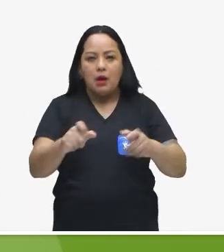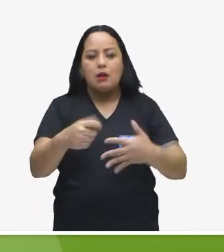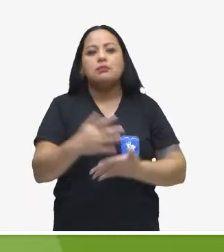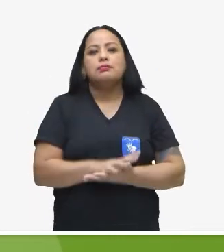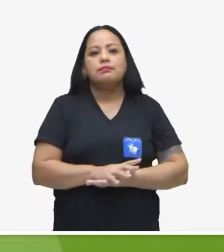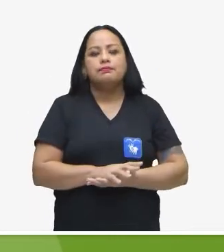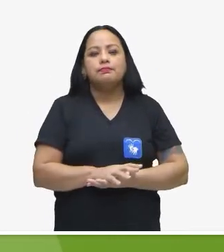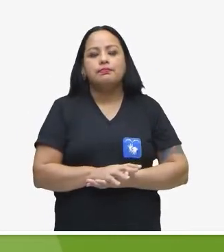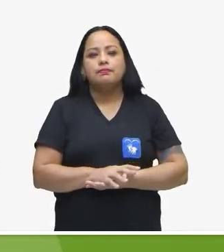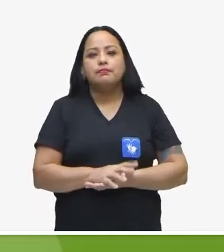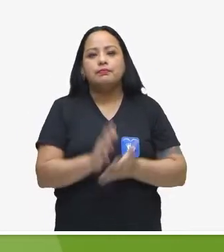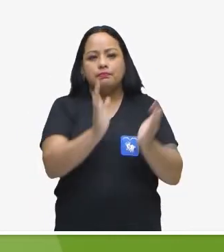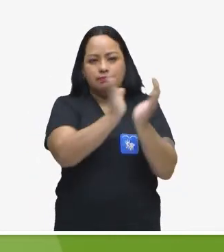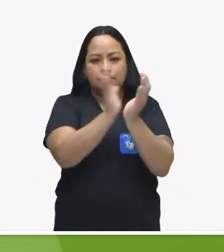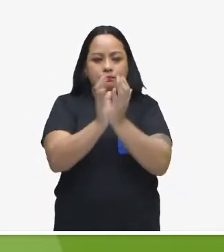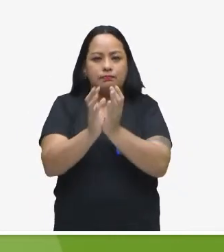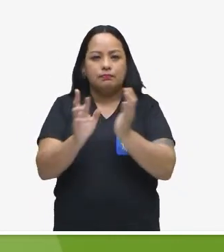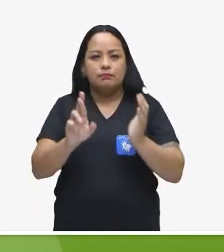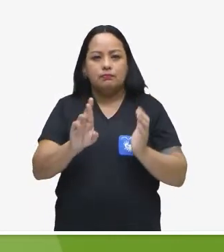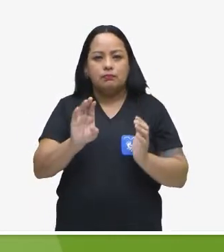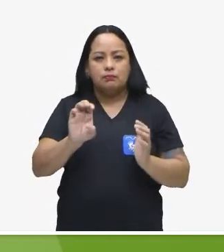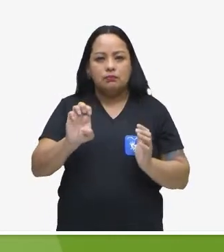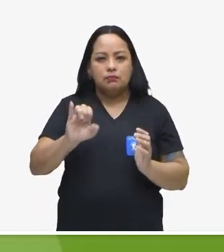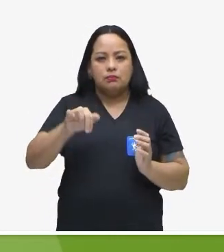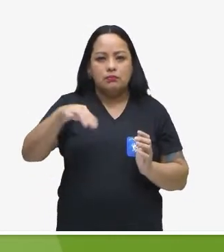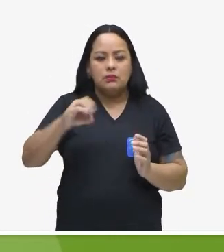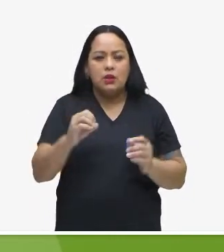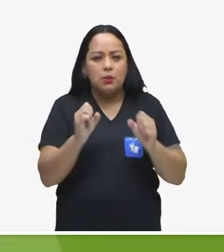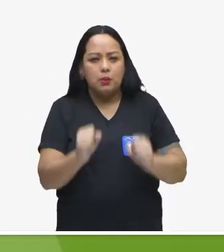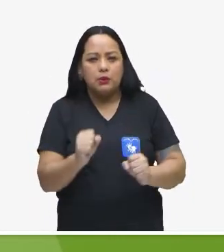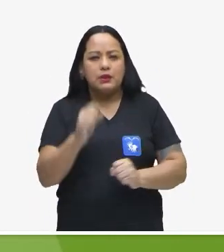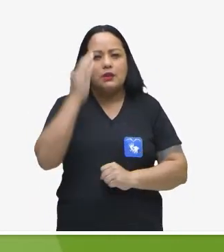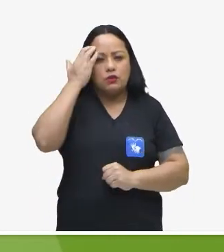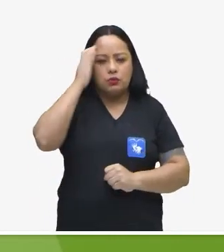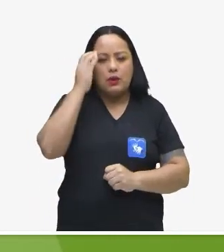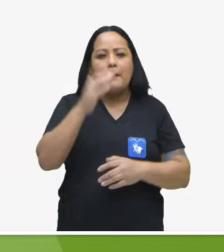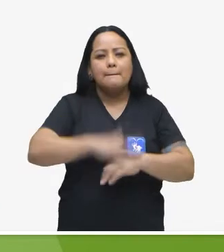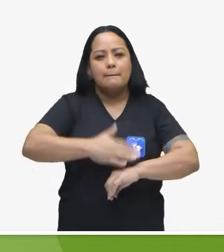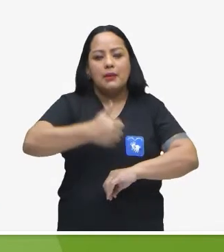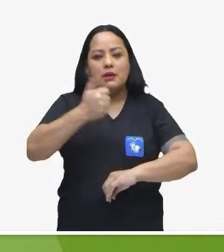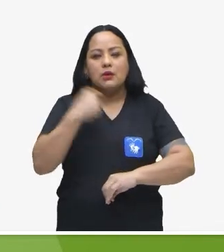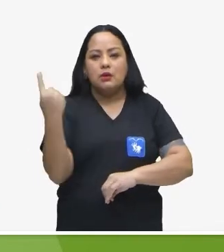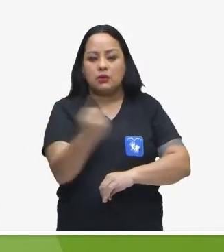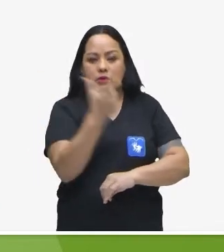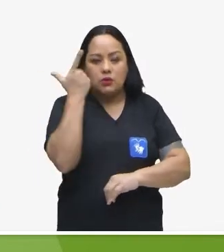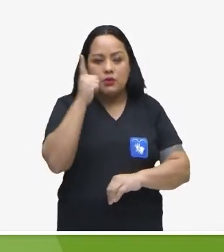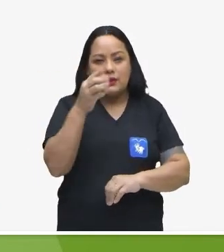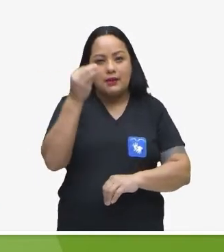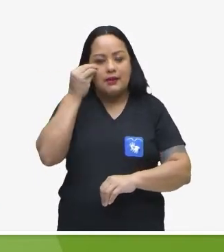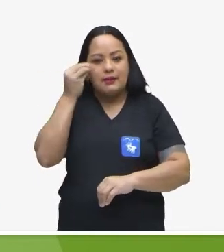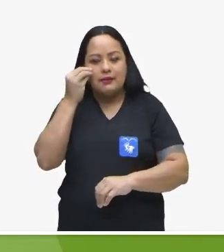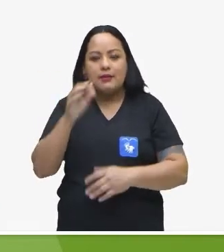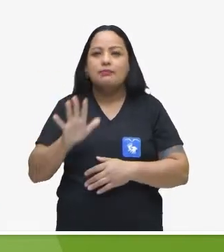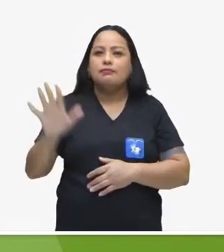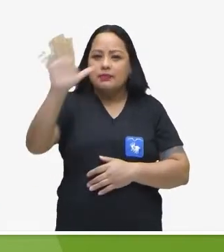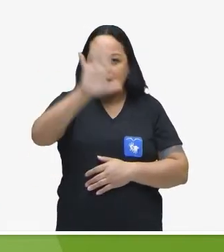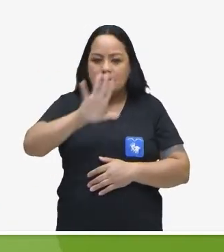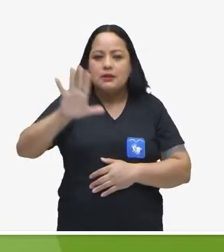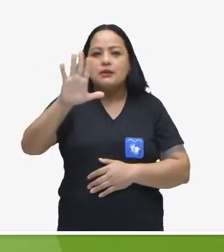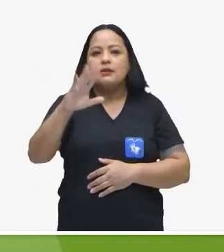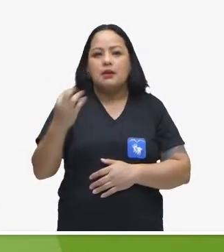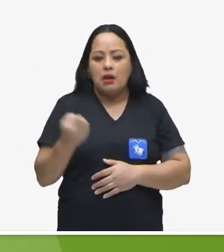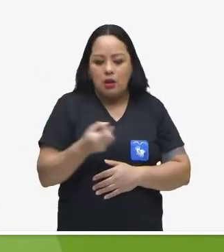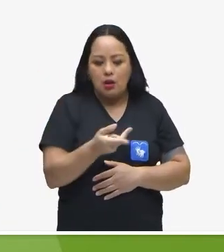vivos em reinos para que se pudesse estudá-los melhor, tá bom? E aí a gente consegue observar nesse gráfico a quantidade